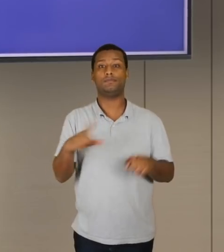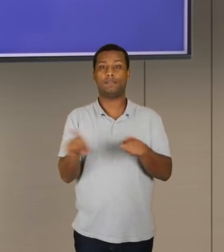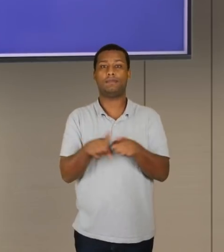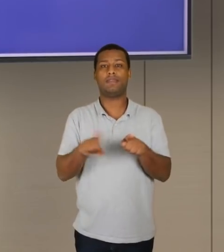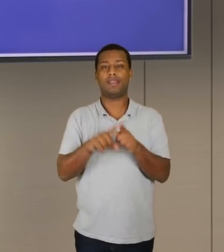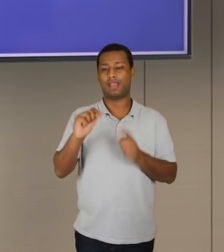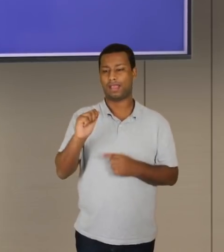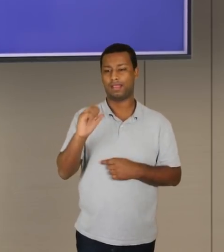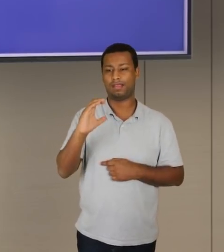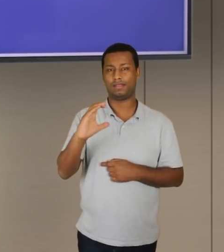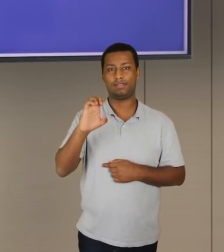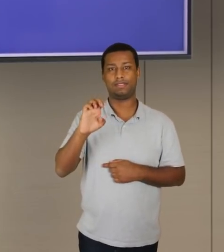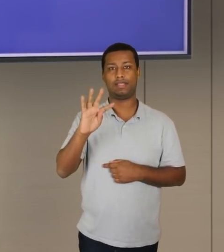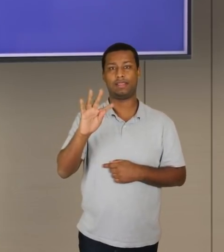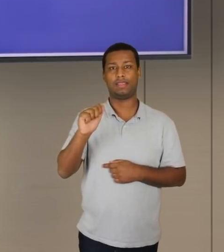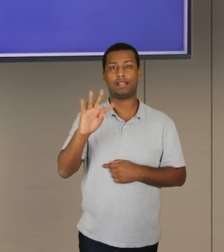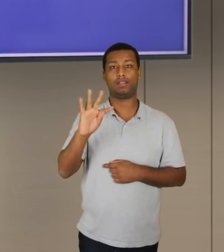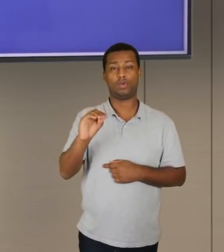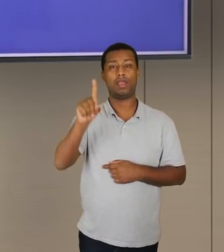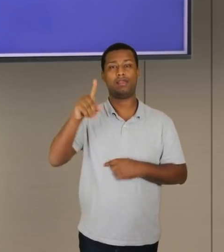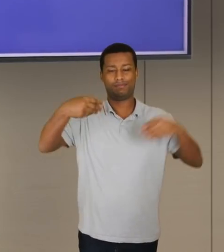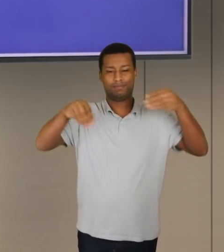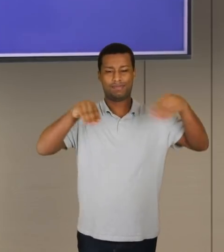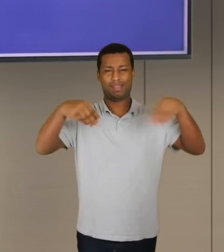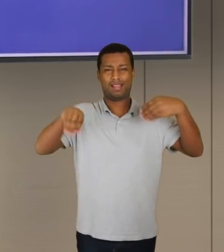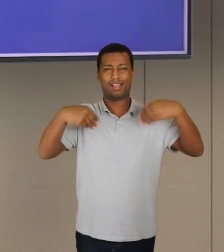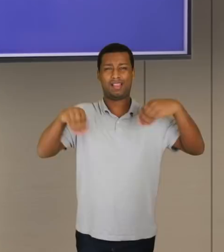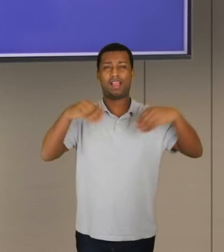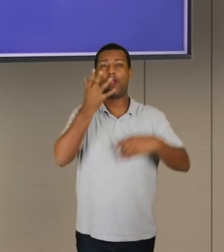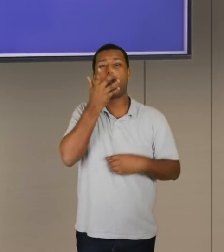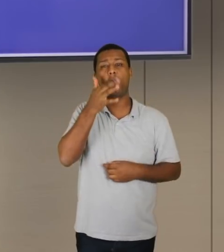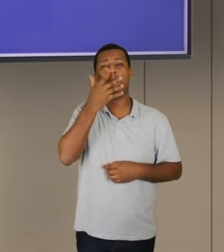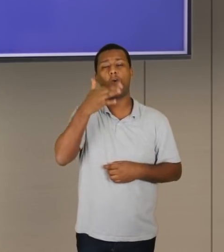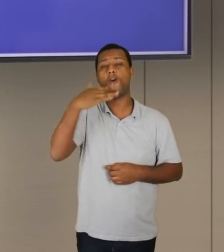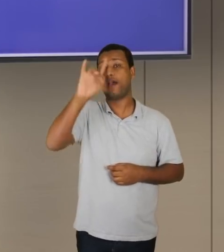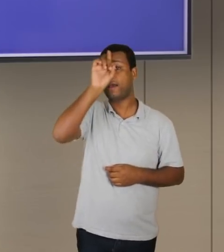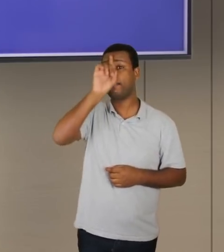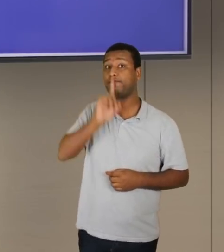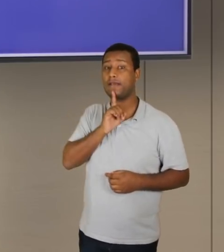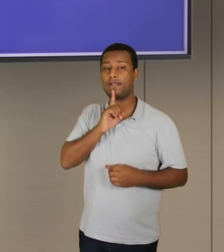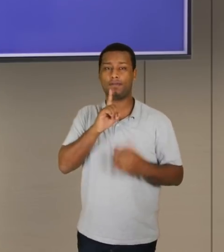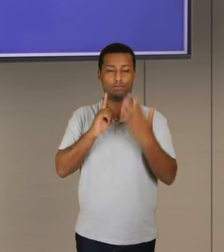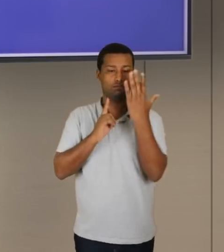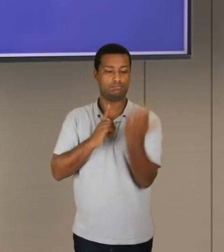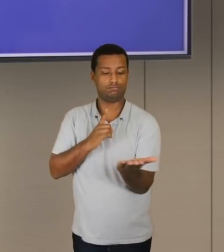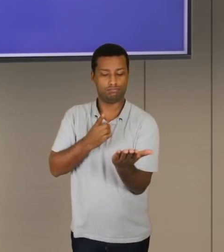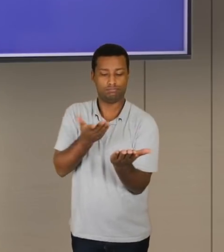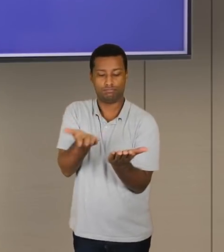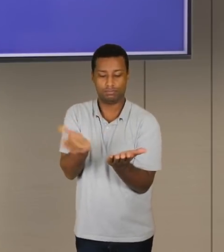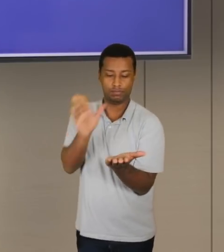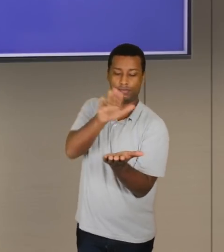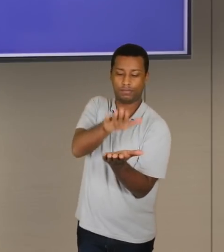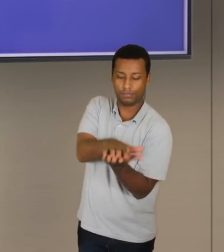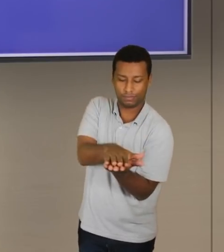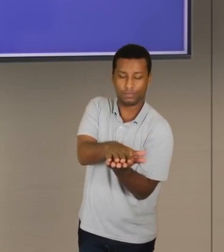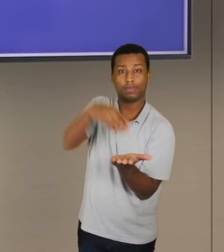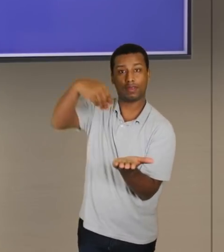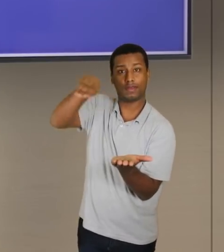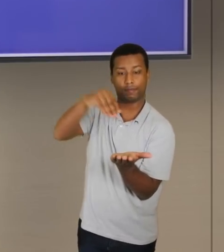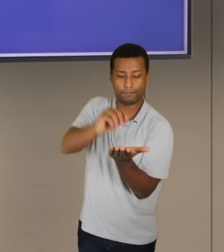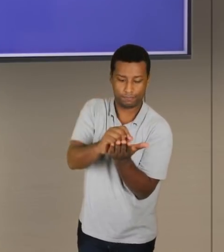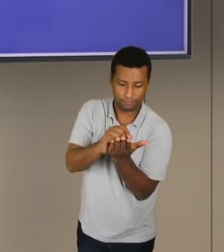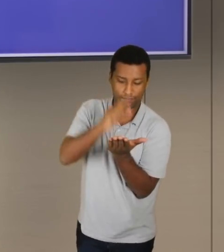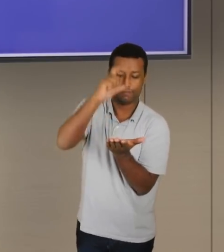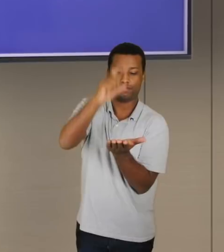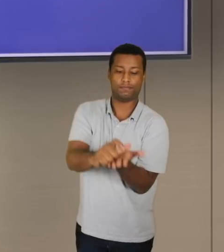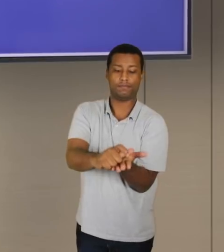ampliado. No Enem, por exemplo, quando se faz a inscrição, você pode solicitar que você tem baixa visão e que você